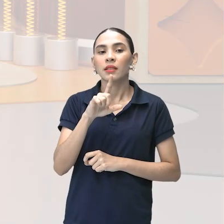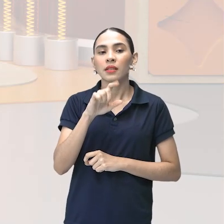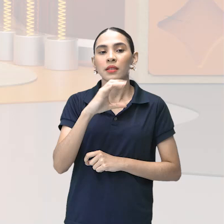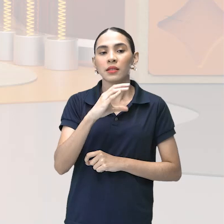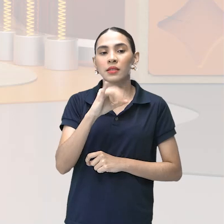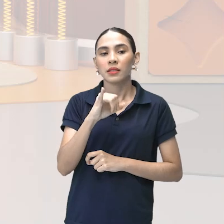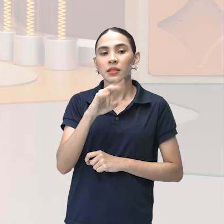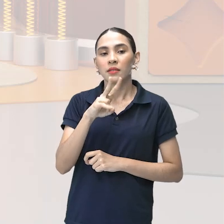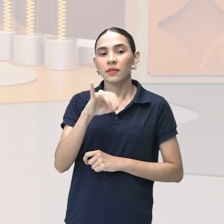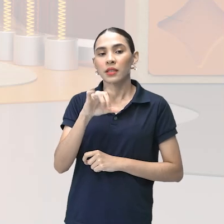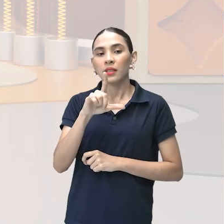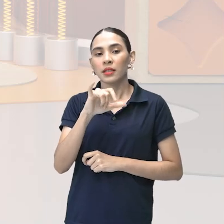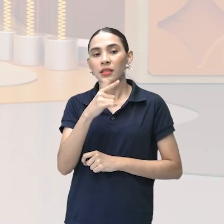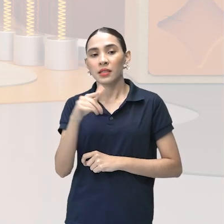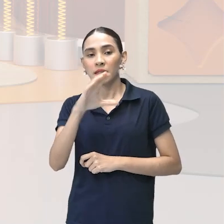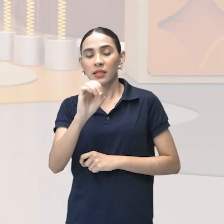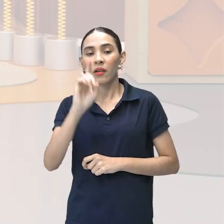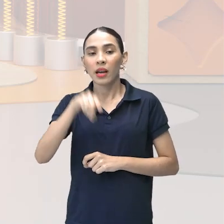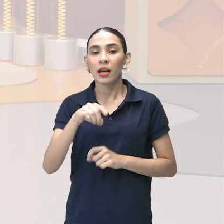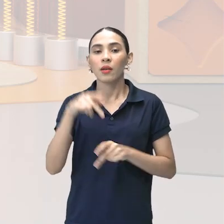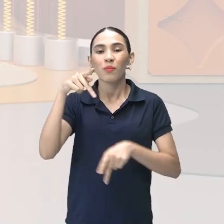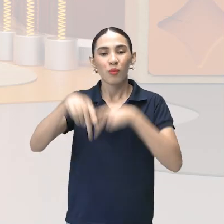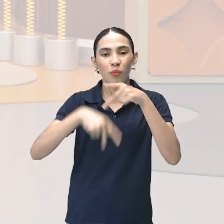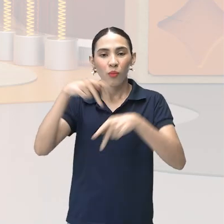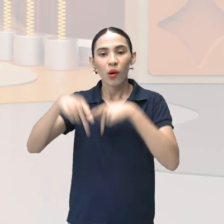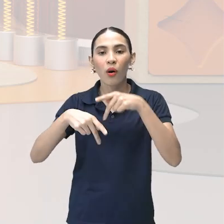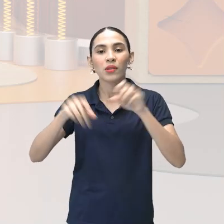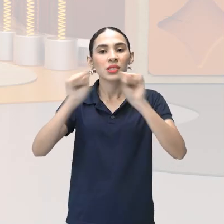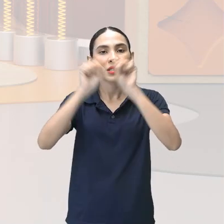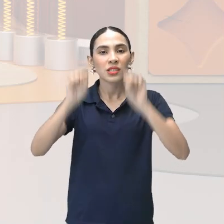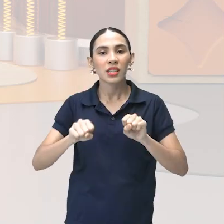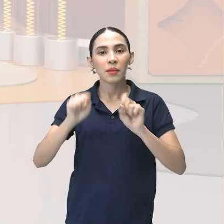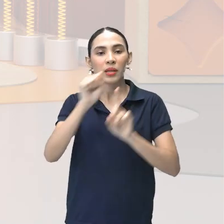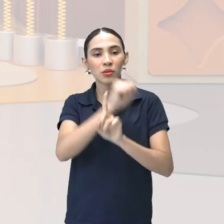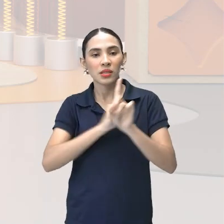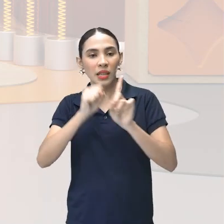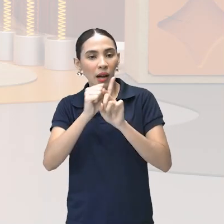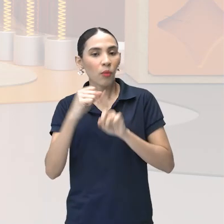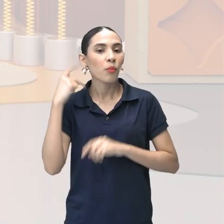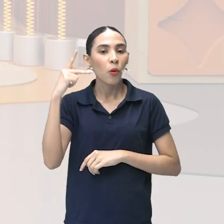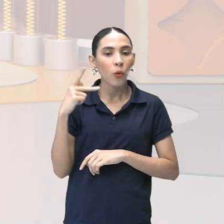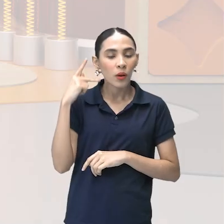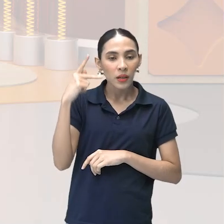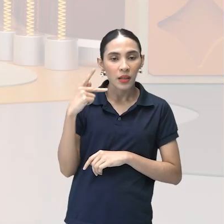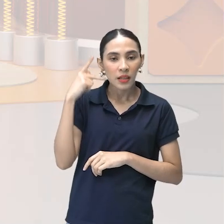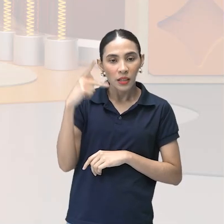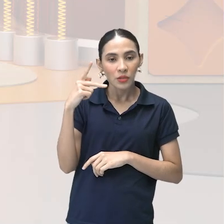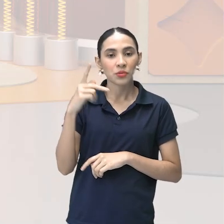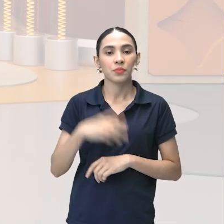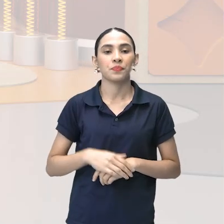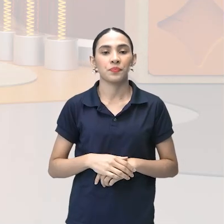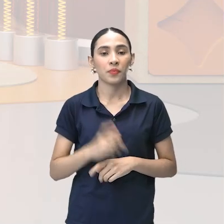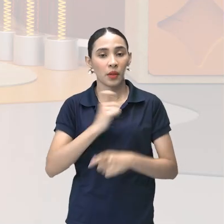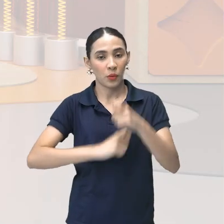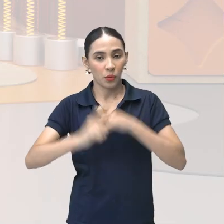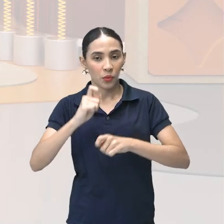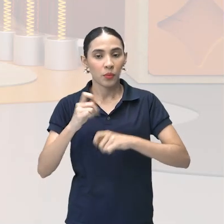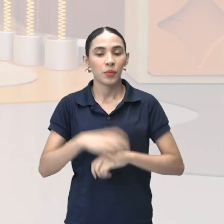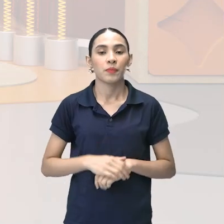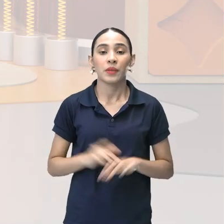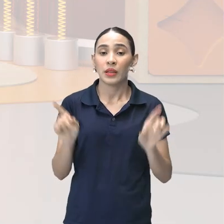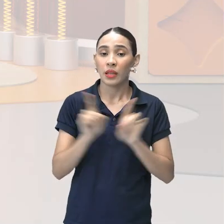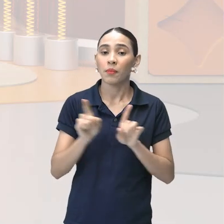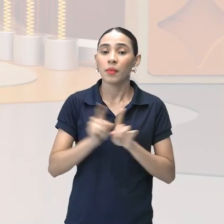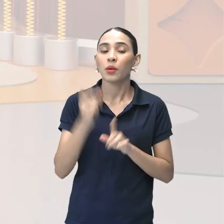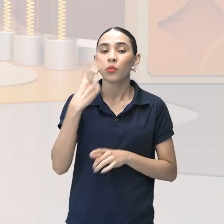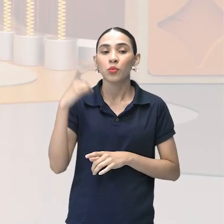só, a civilização são complexos sistemas do ponto de vista social, do ponto de vista político, econômico